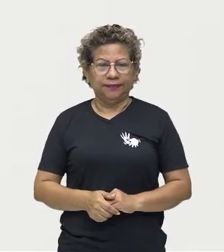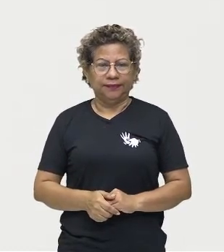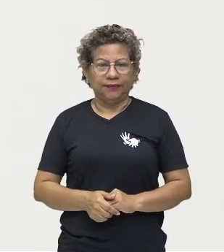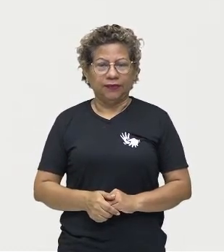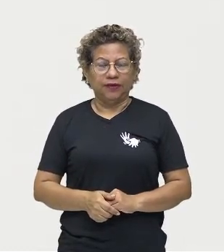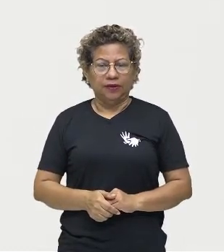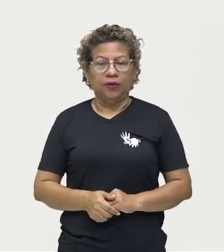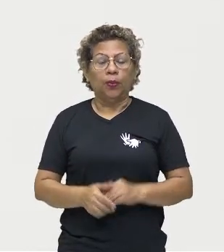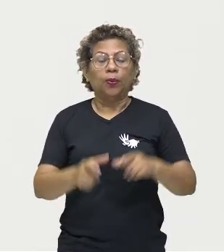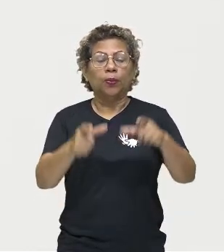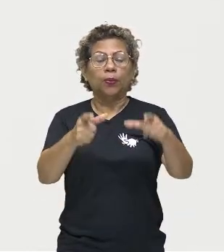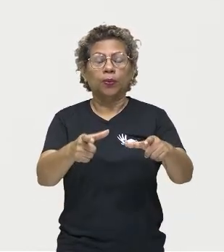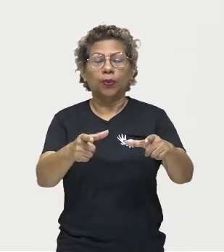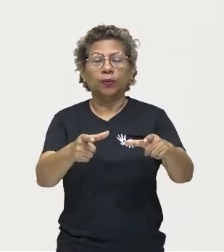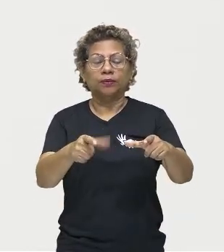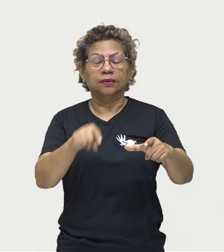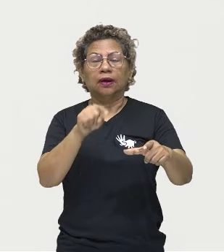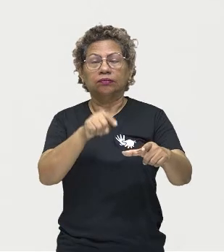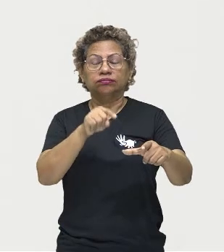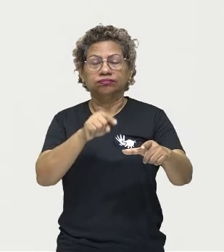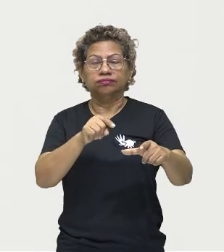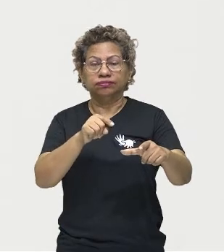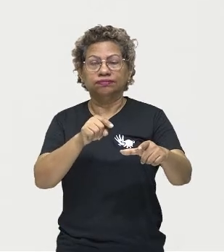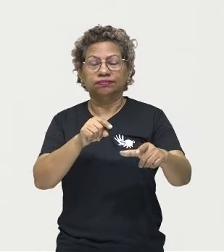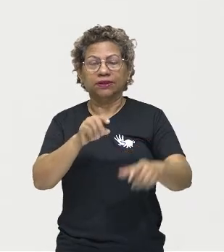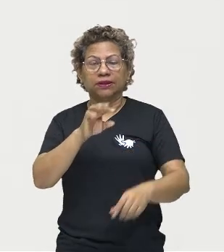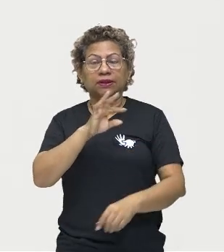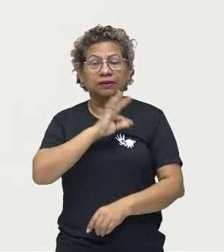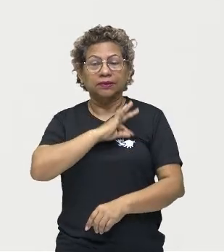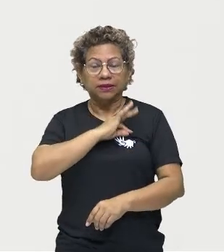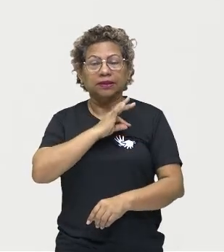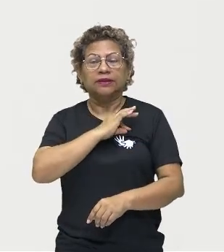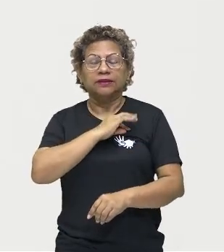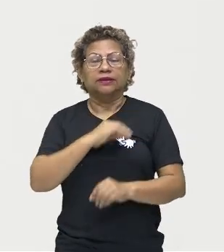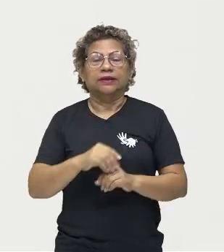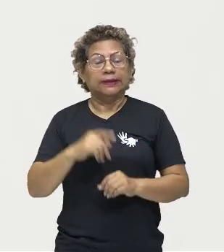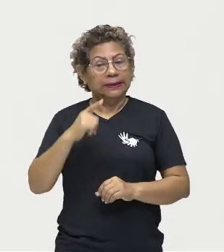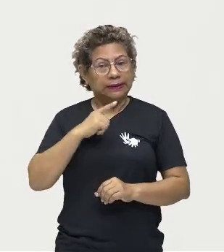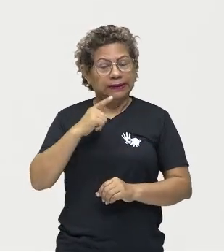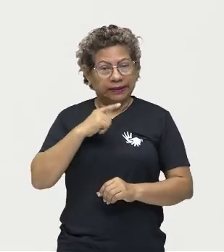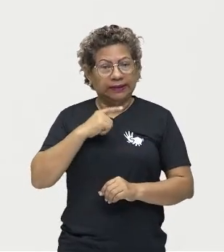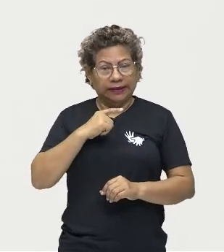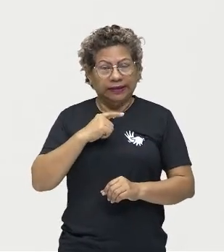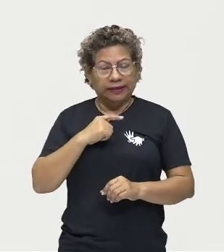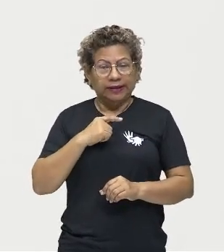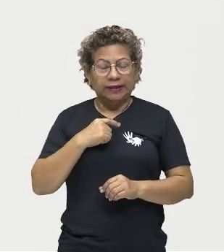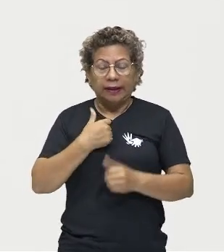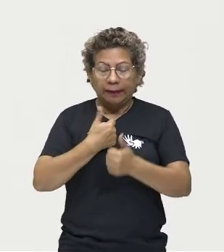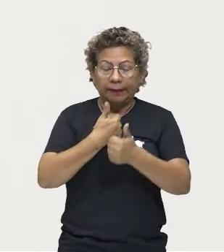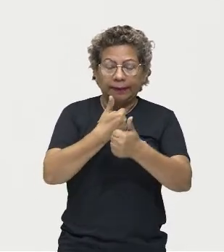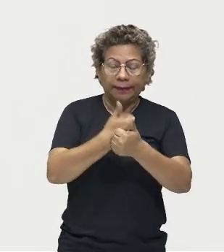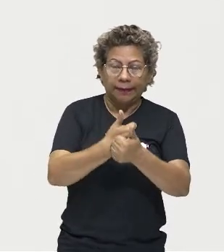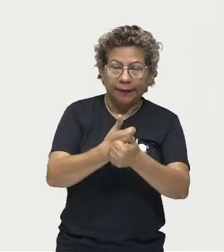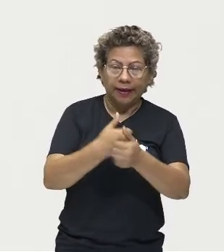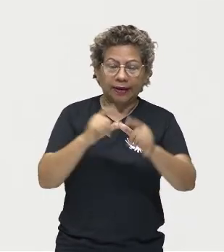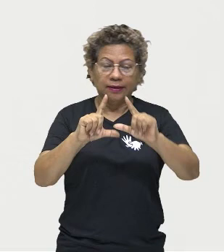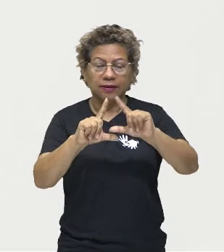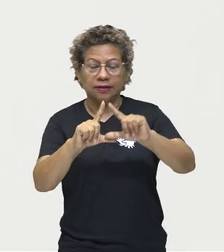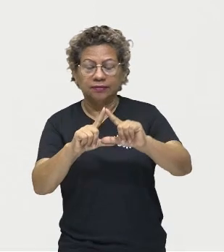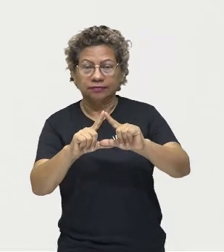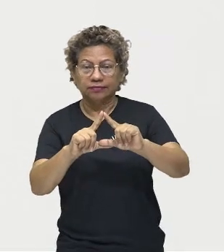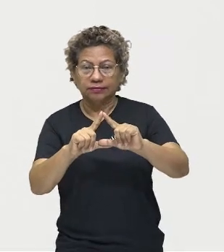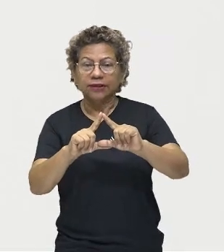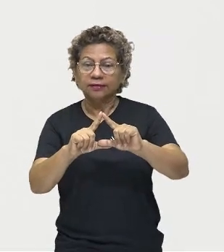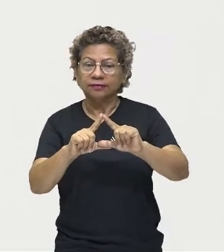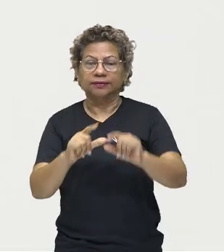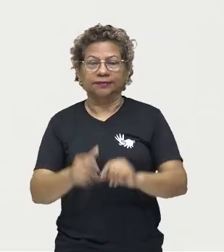o posto policial, né, deve ficar à mesma distância dos 3 vértices do triângulo, né? Conforme a síntese